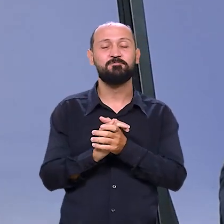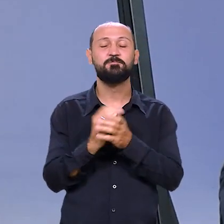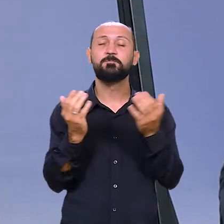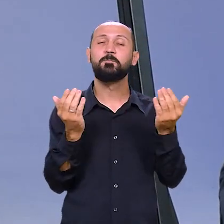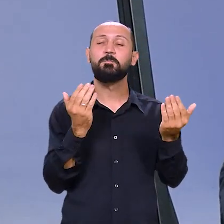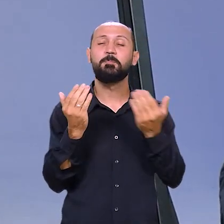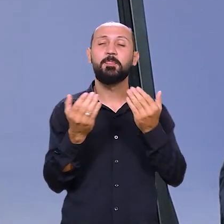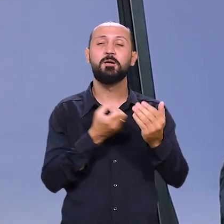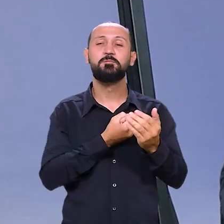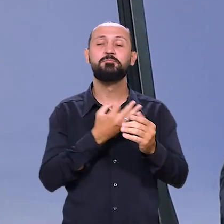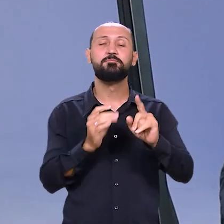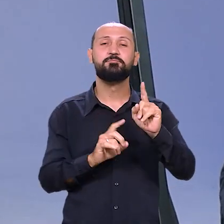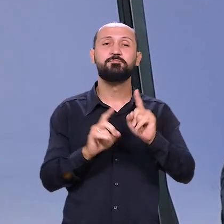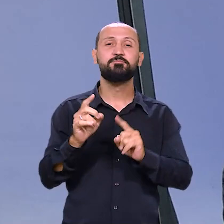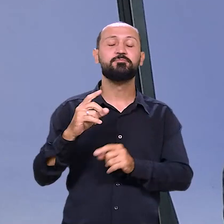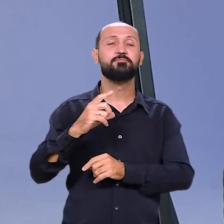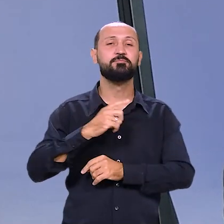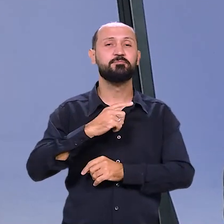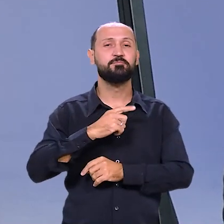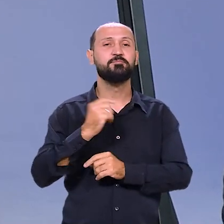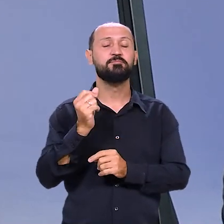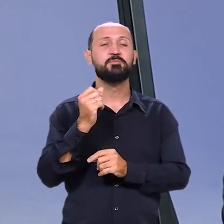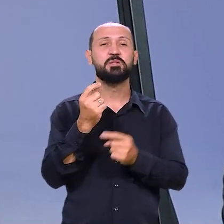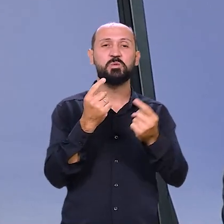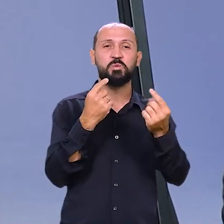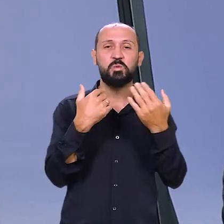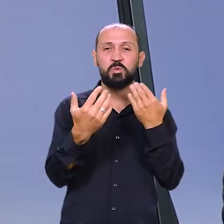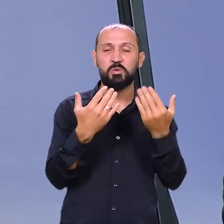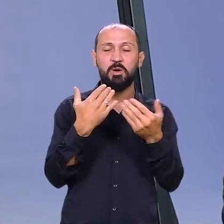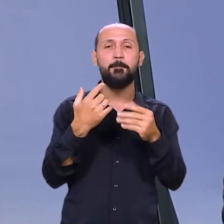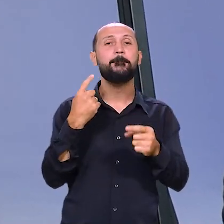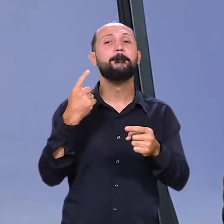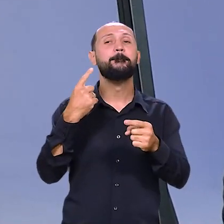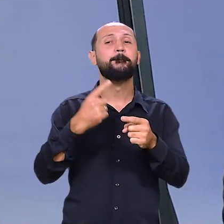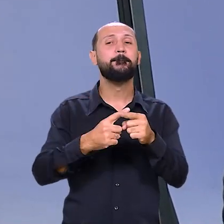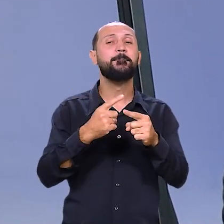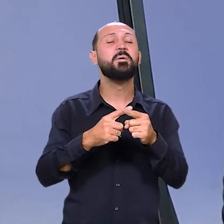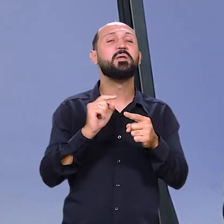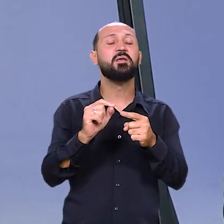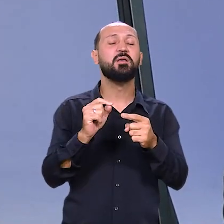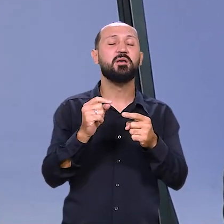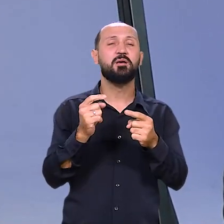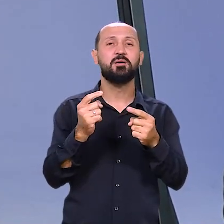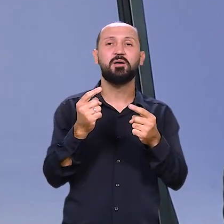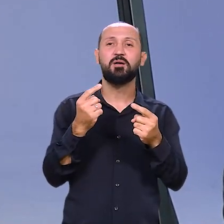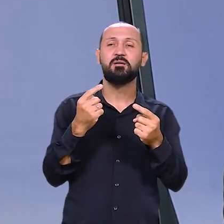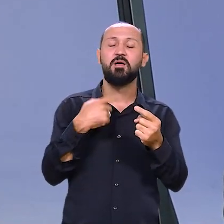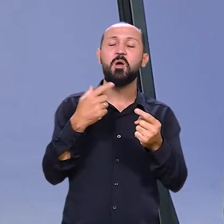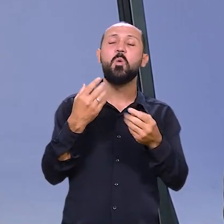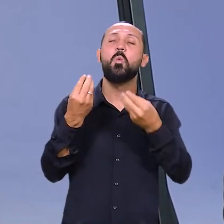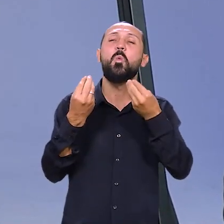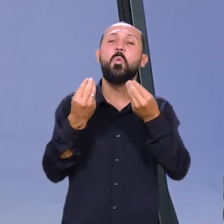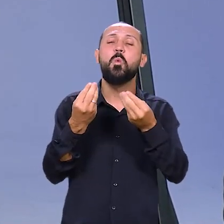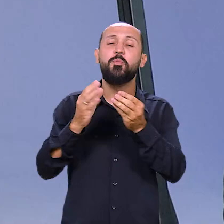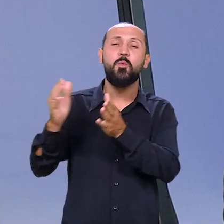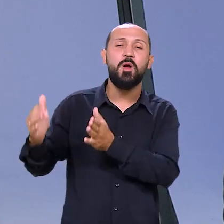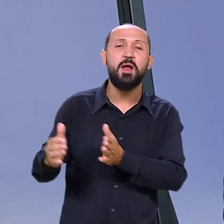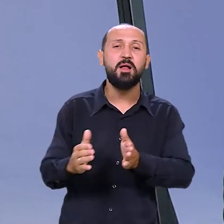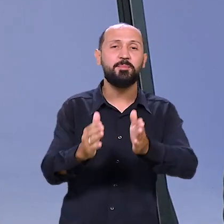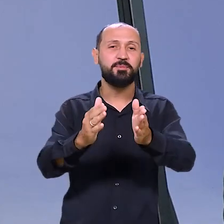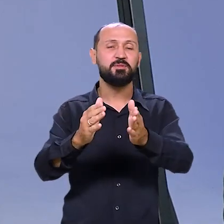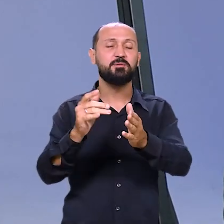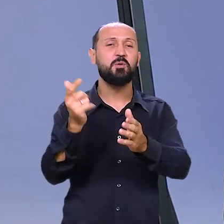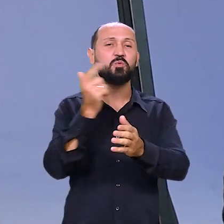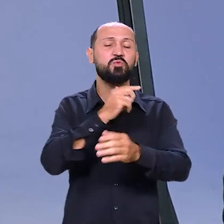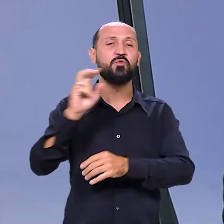diante desses números, nós temos discutido o porquê, discutido caminhos